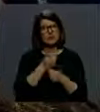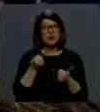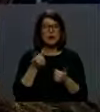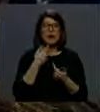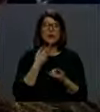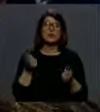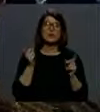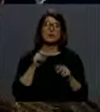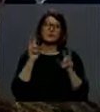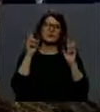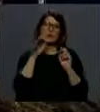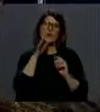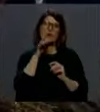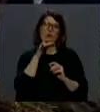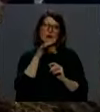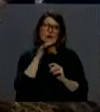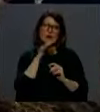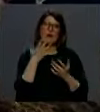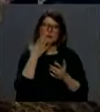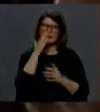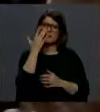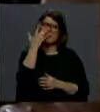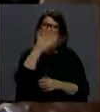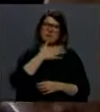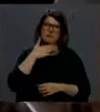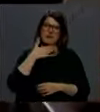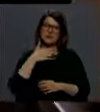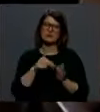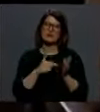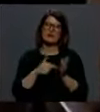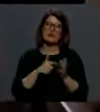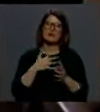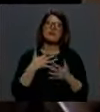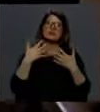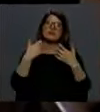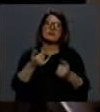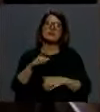alguma cor num setor para já preto e branco à espera da próxima ordenha.